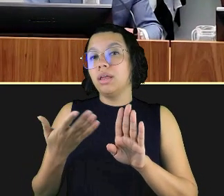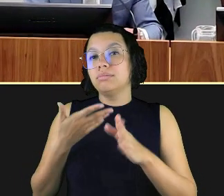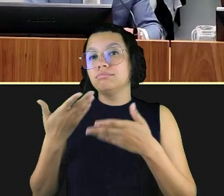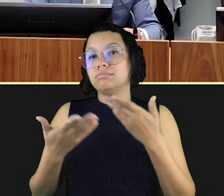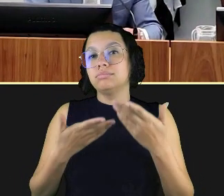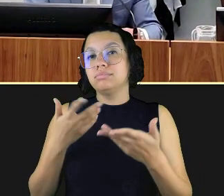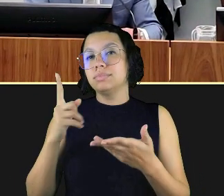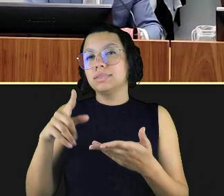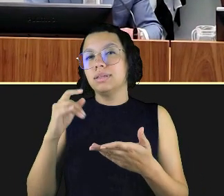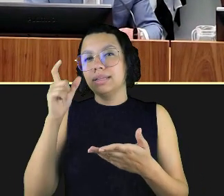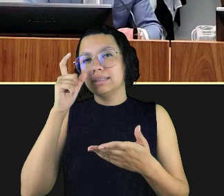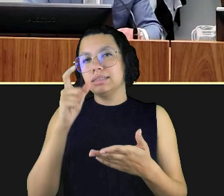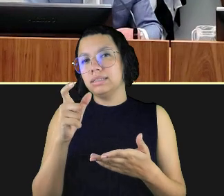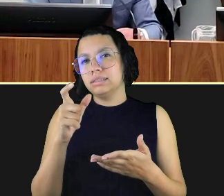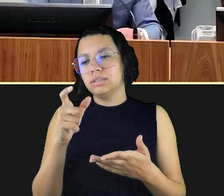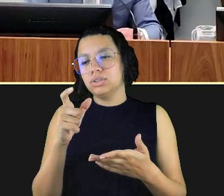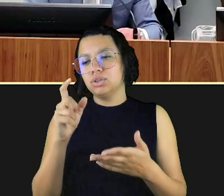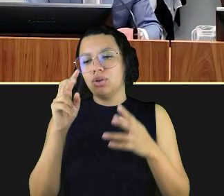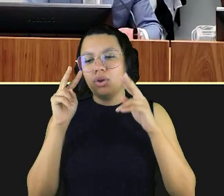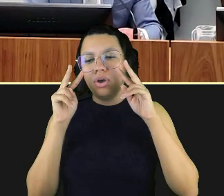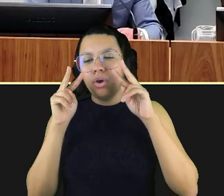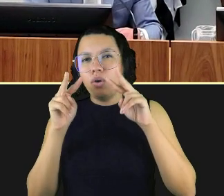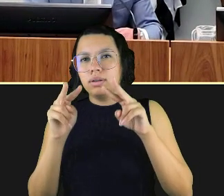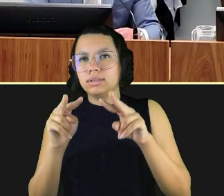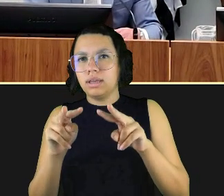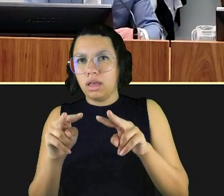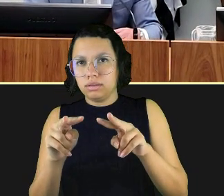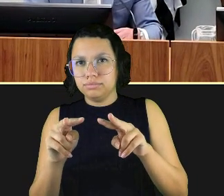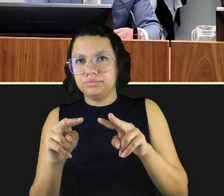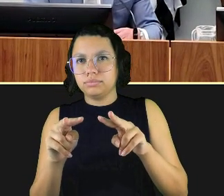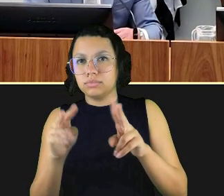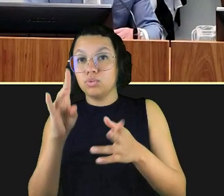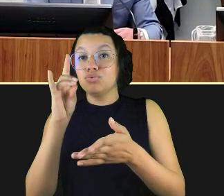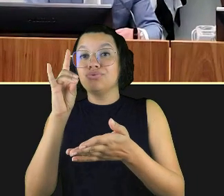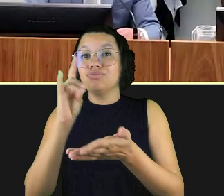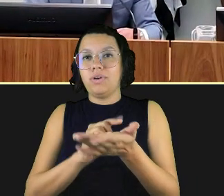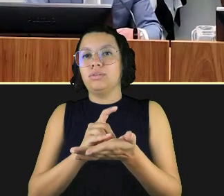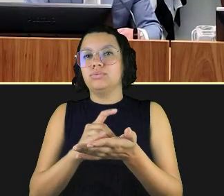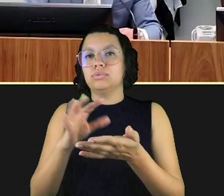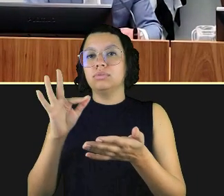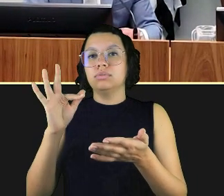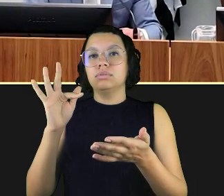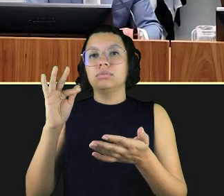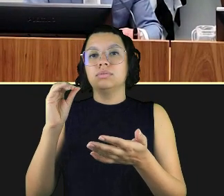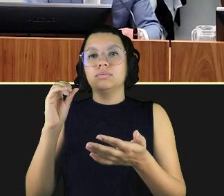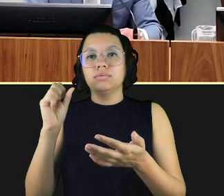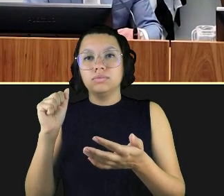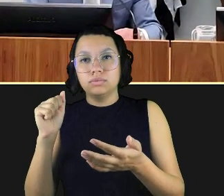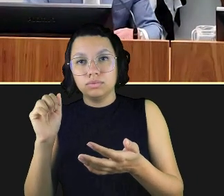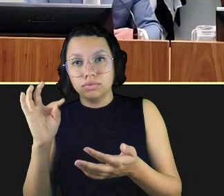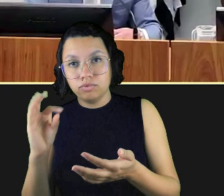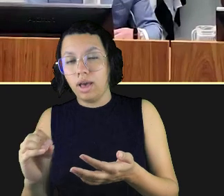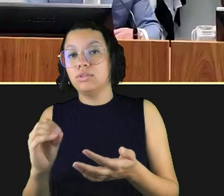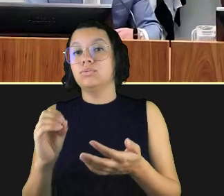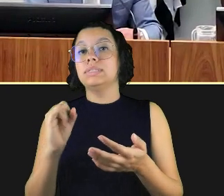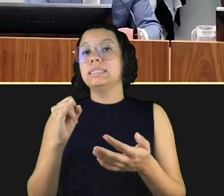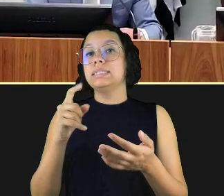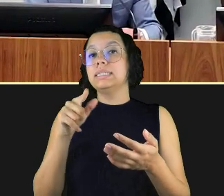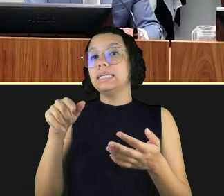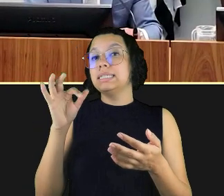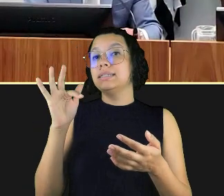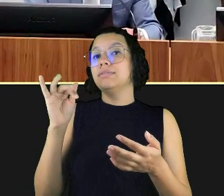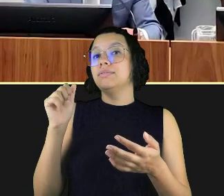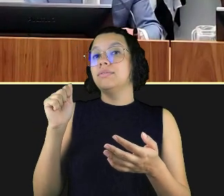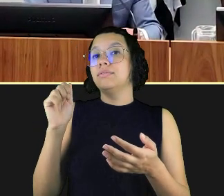olhar para os fatos. Se os fatos trazidos pela Fazenda estão